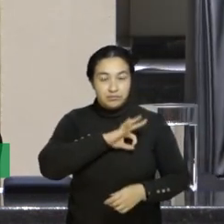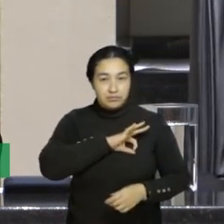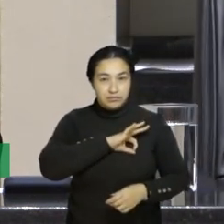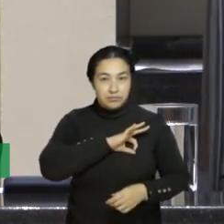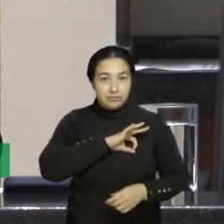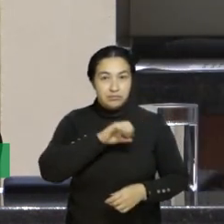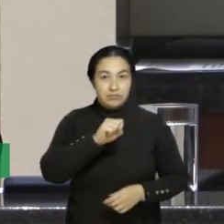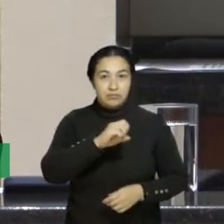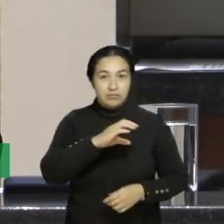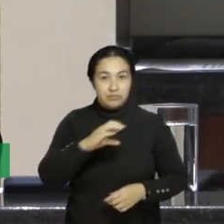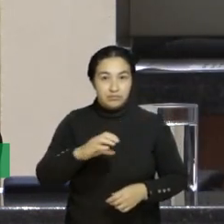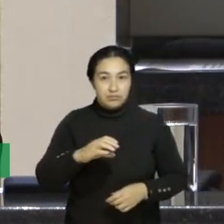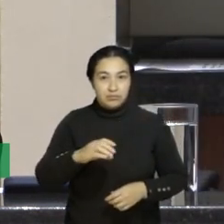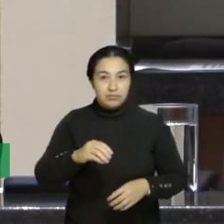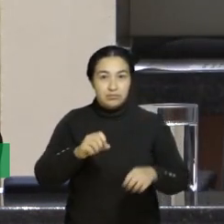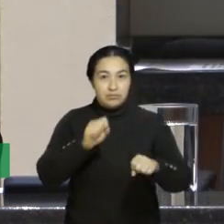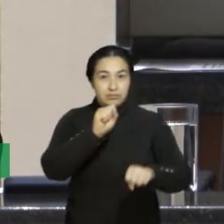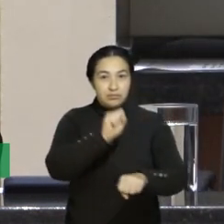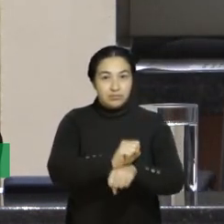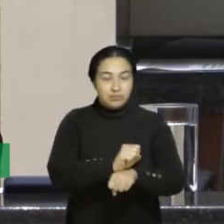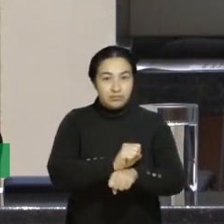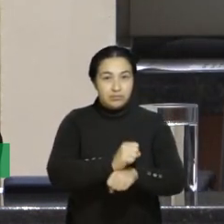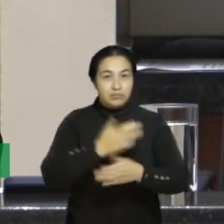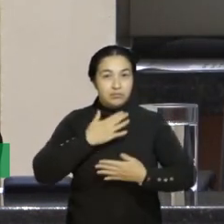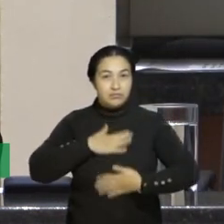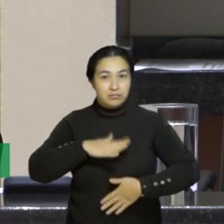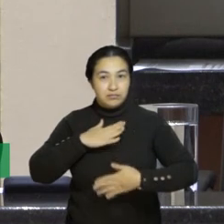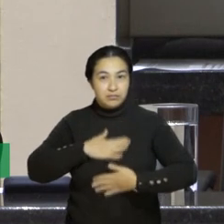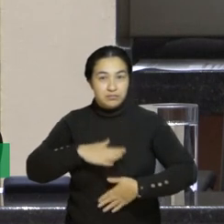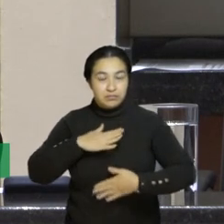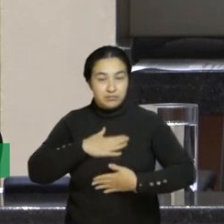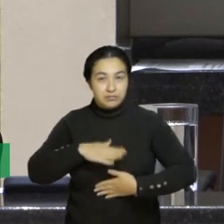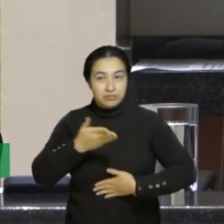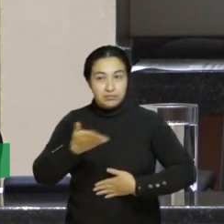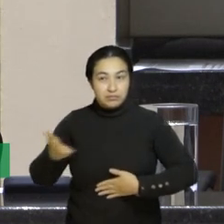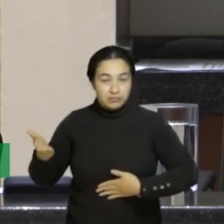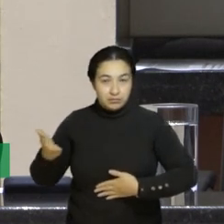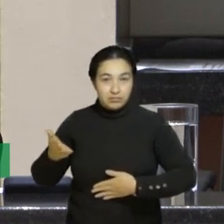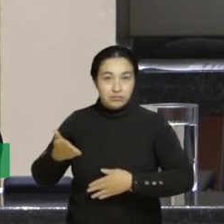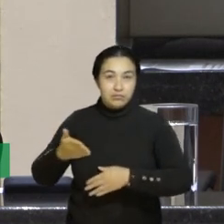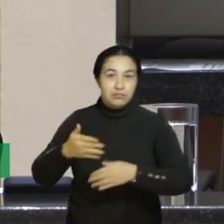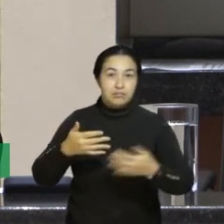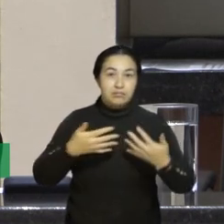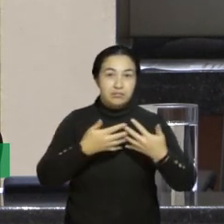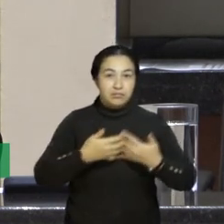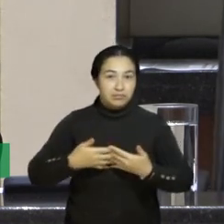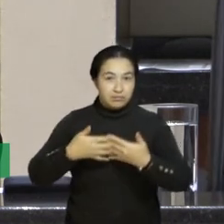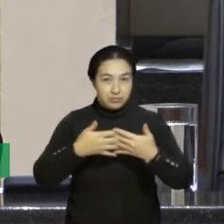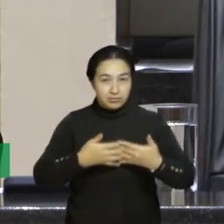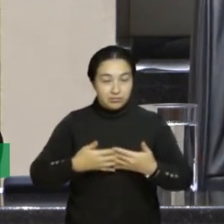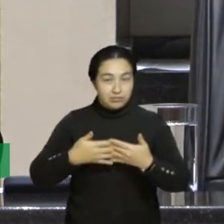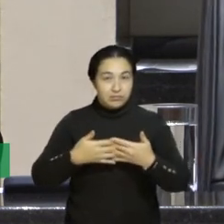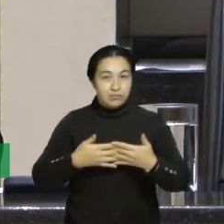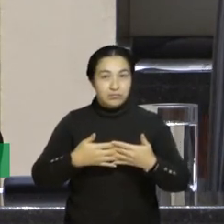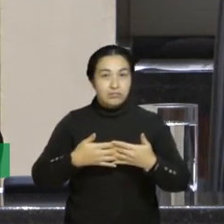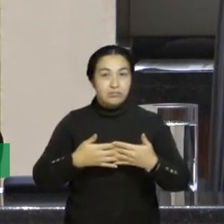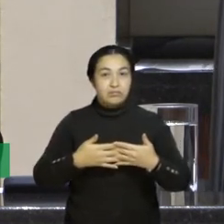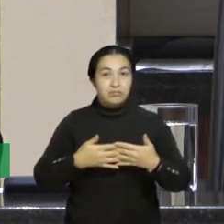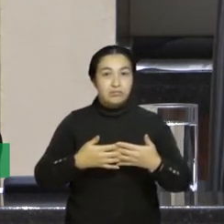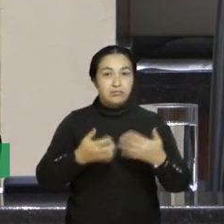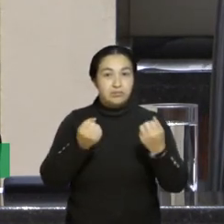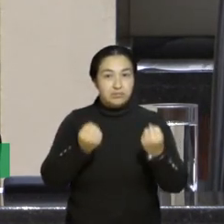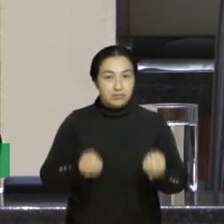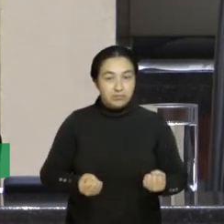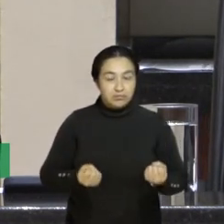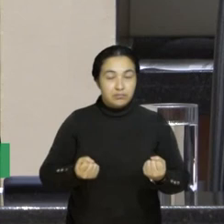como postos de parada para descanso aos motoristas profissionais das categorias de transporte rodoviário de cargas. Pareceres favoráveis das